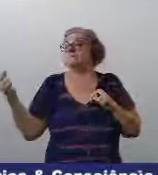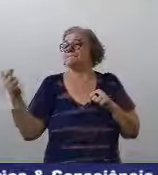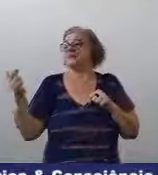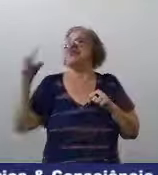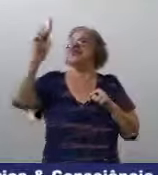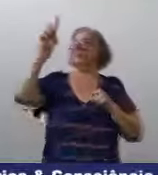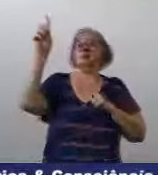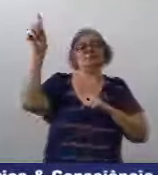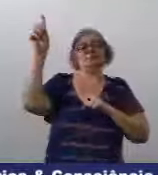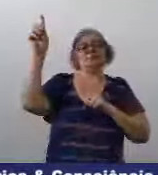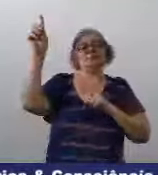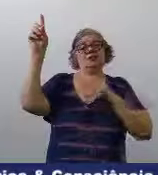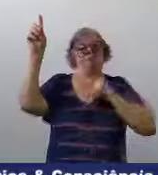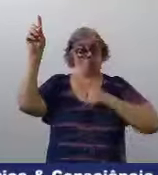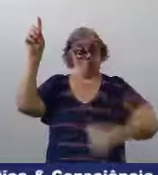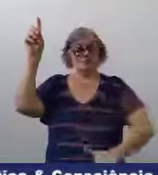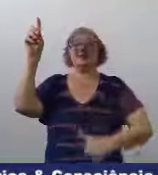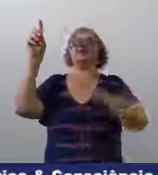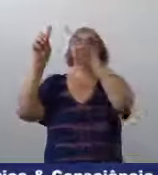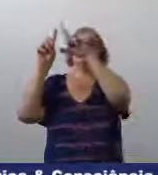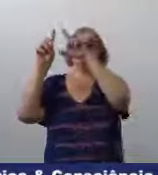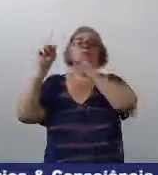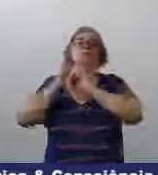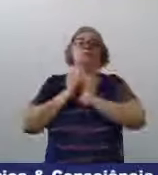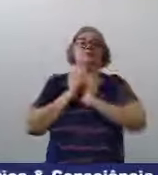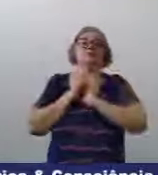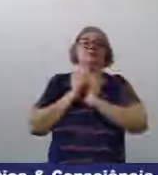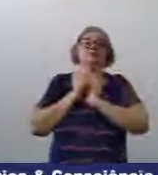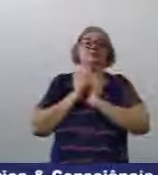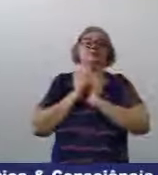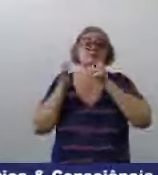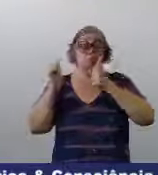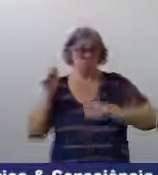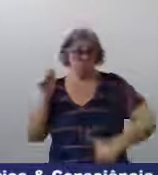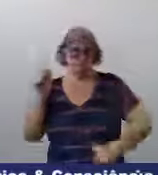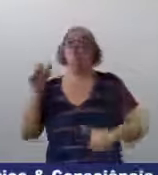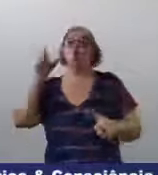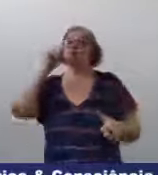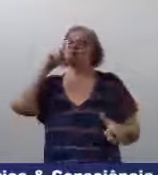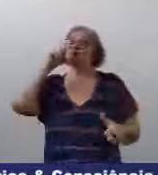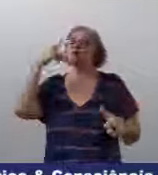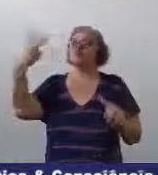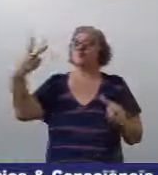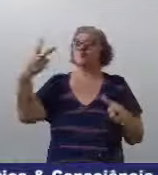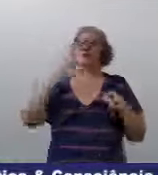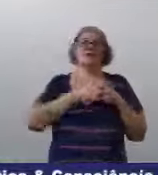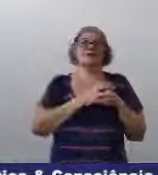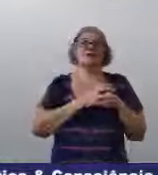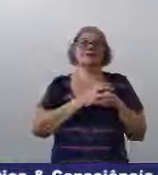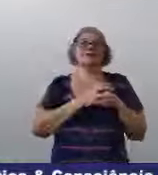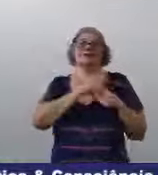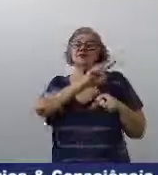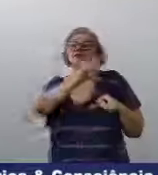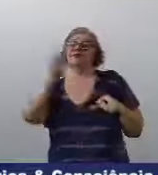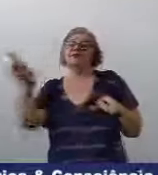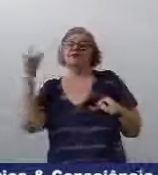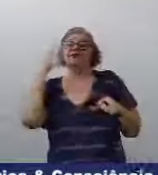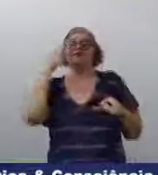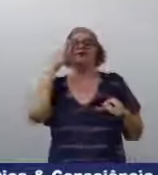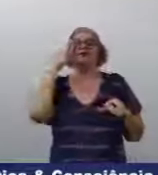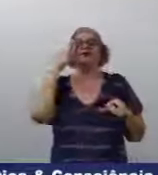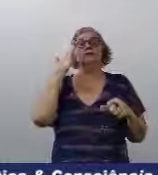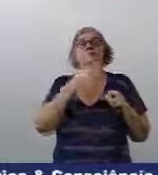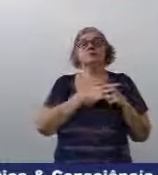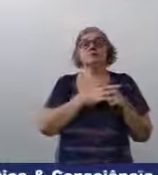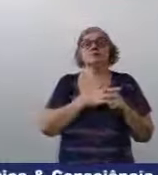branco, que existe sobre a antena. O nome é pomposo, mas de fato era cocôzinho de pombo. Não